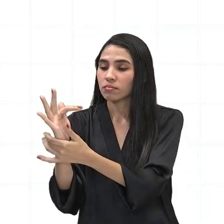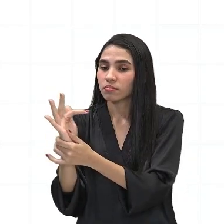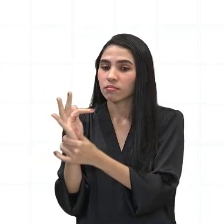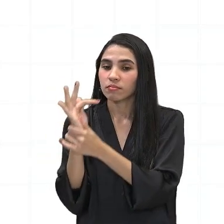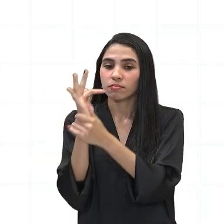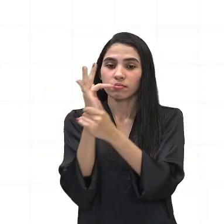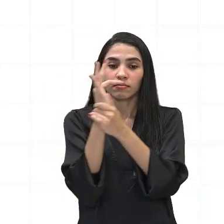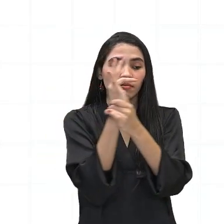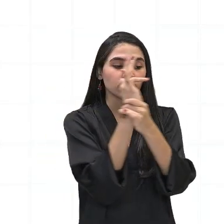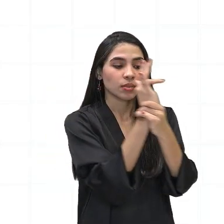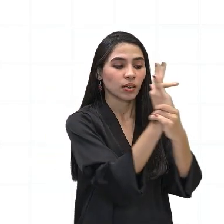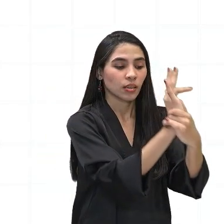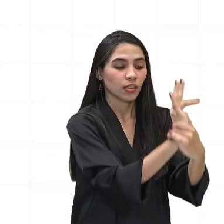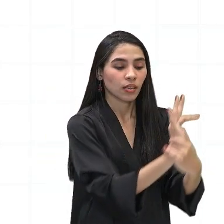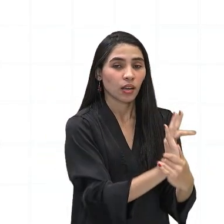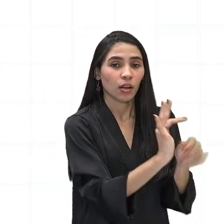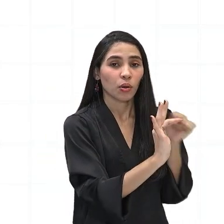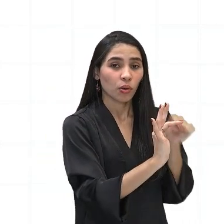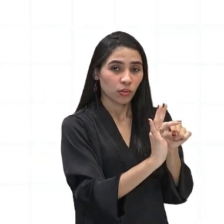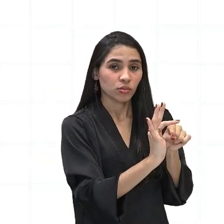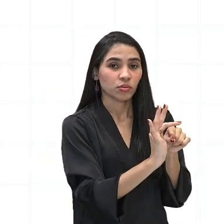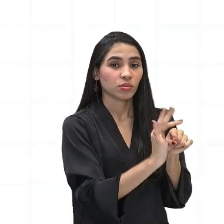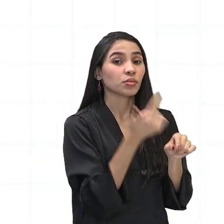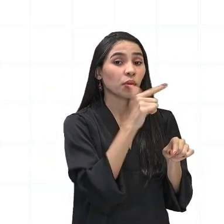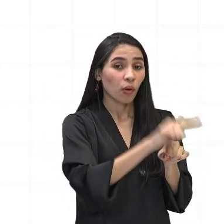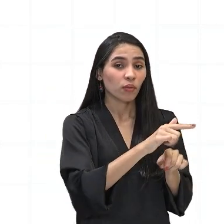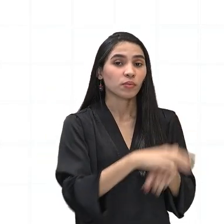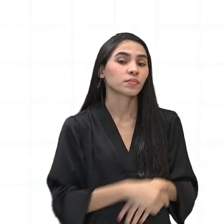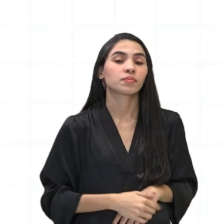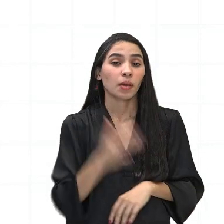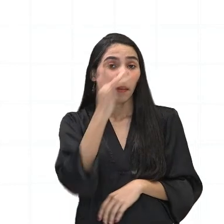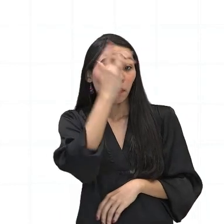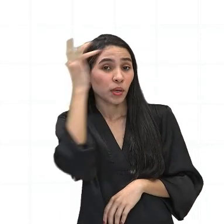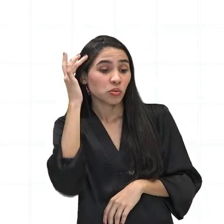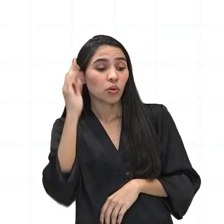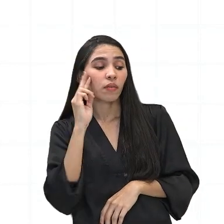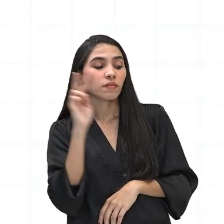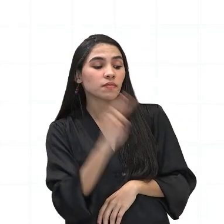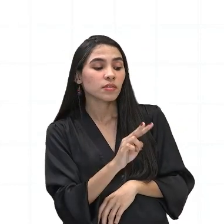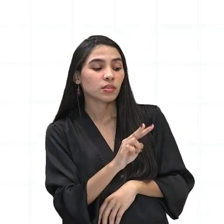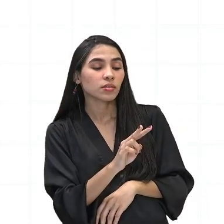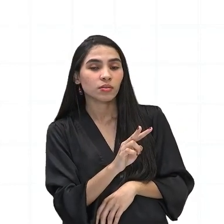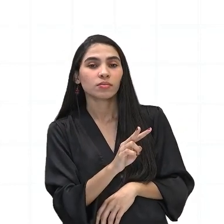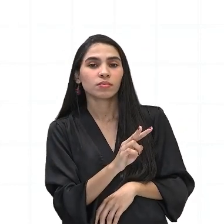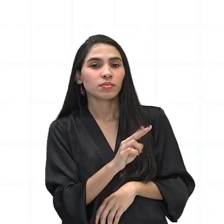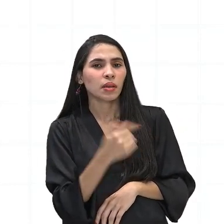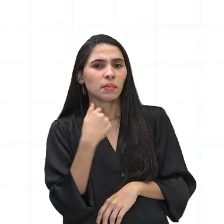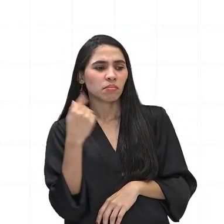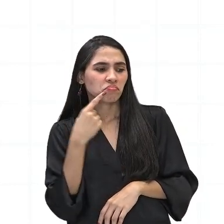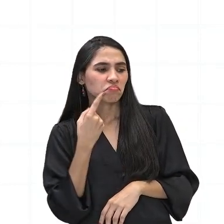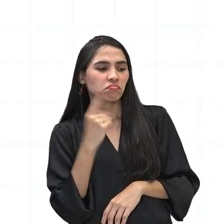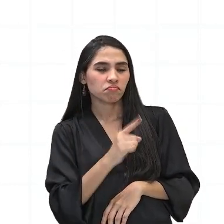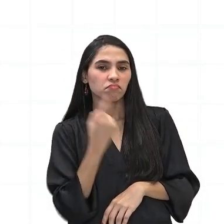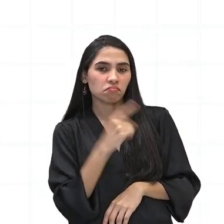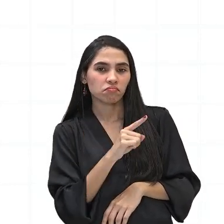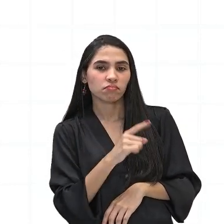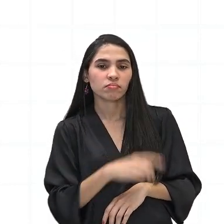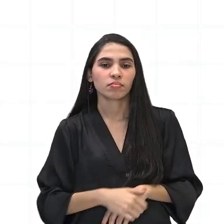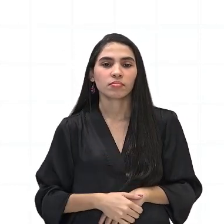tá, gente? E aí, então, eu estou ali sempre observando essa situação que é normal, que é